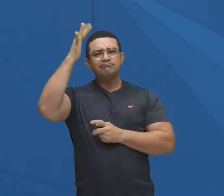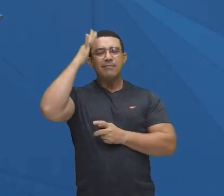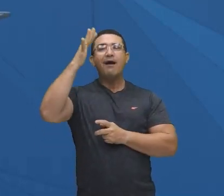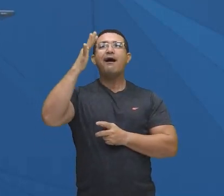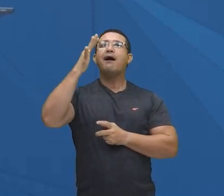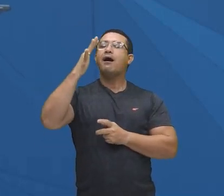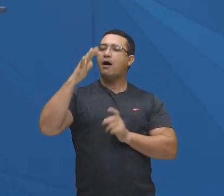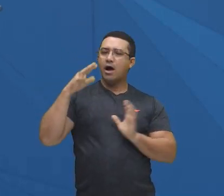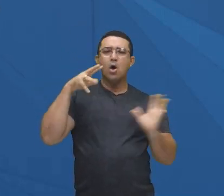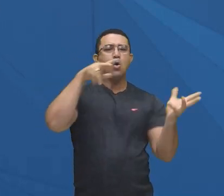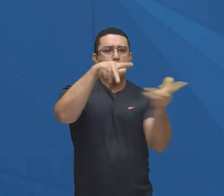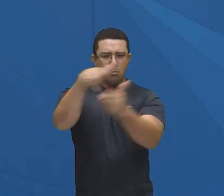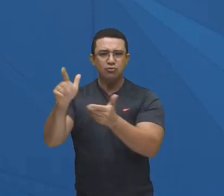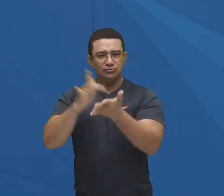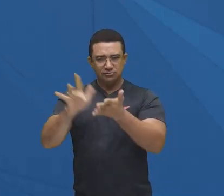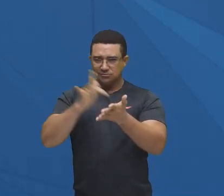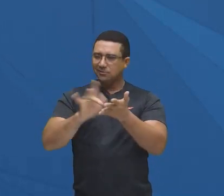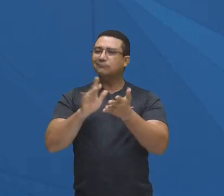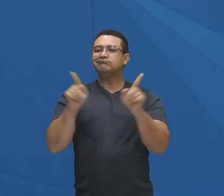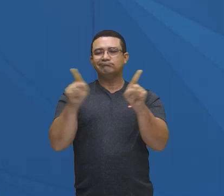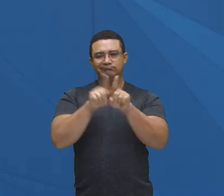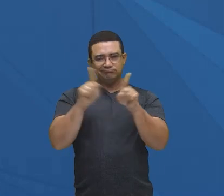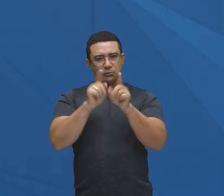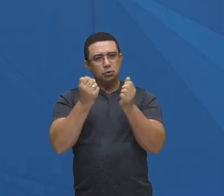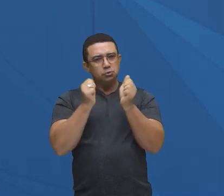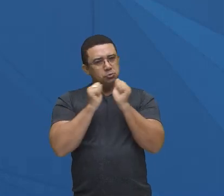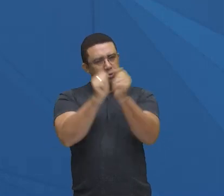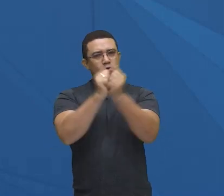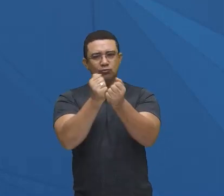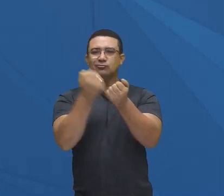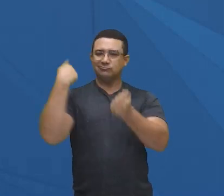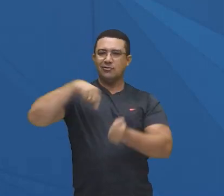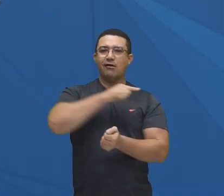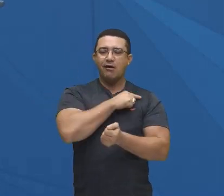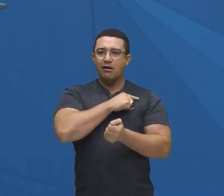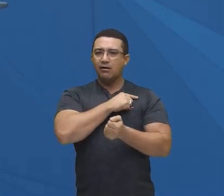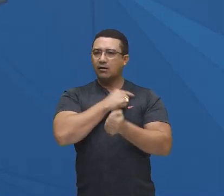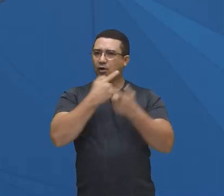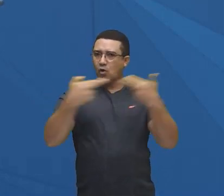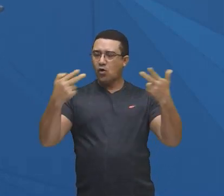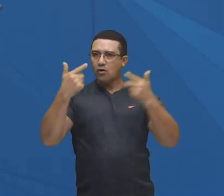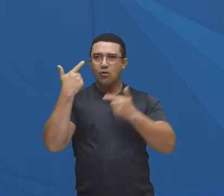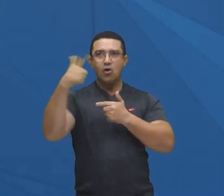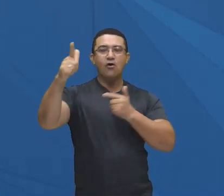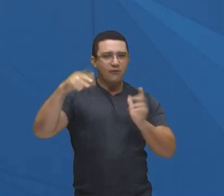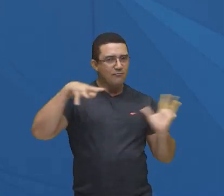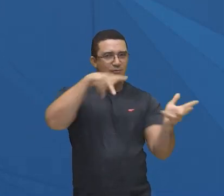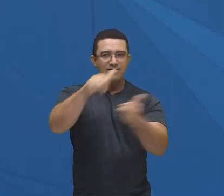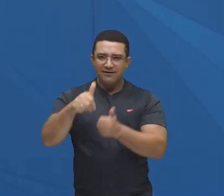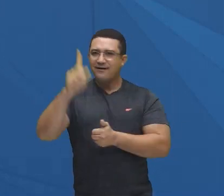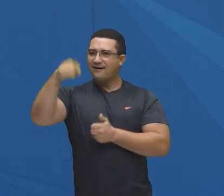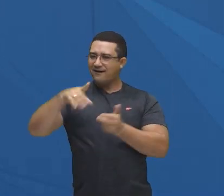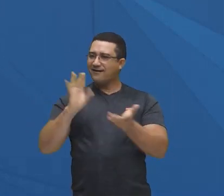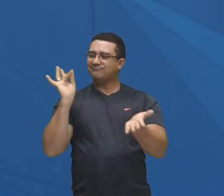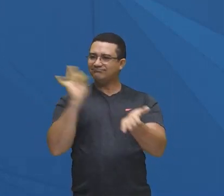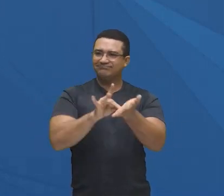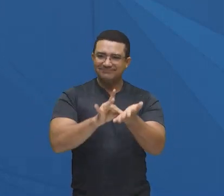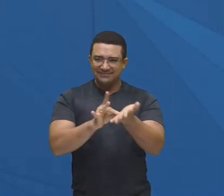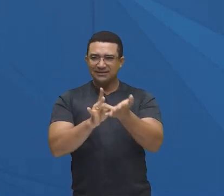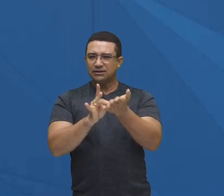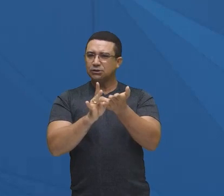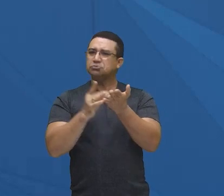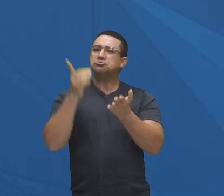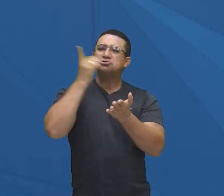está muito presente, não é? E não é uma coisa assim de outro mundo não, tá bom? Ele está realmente conosco no